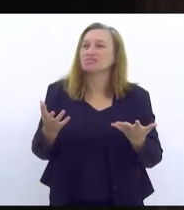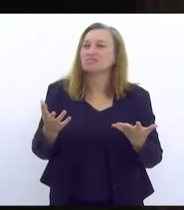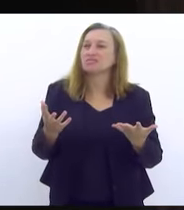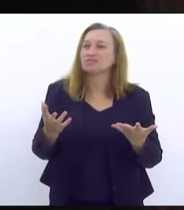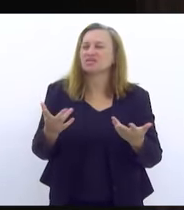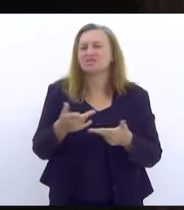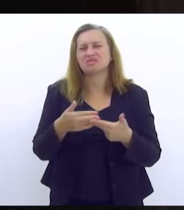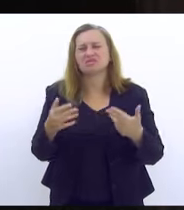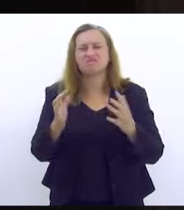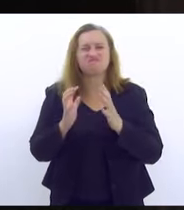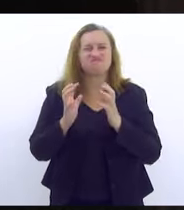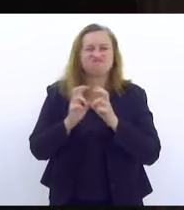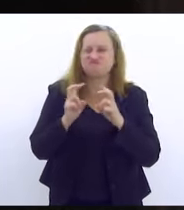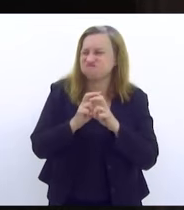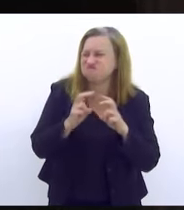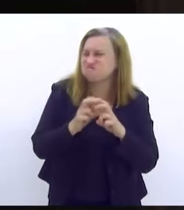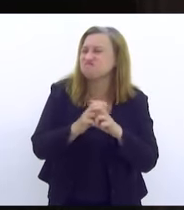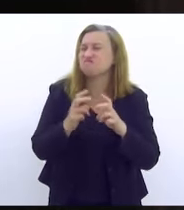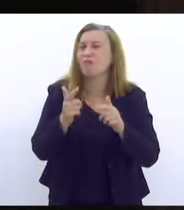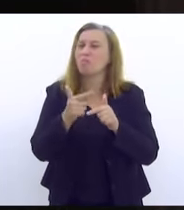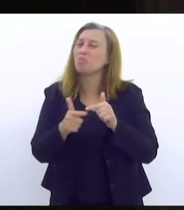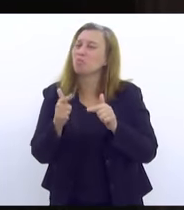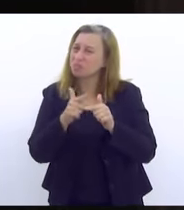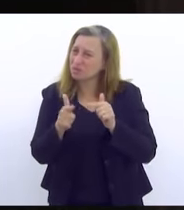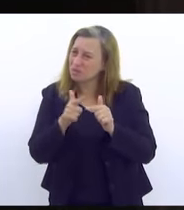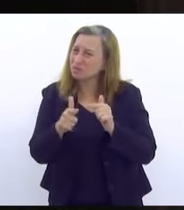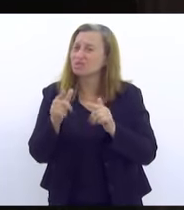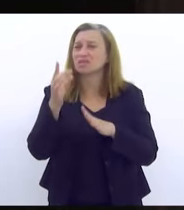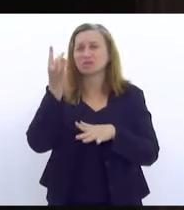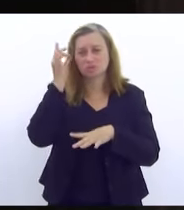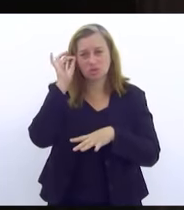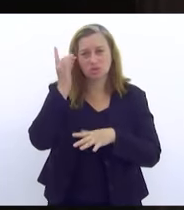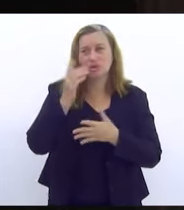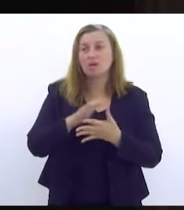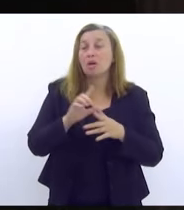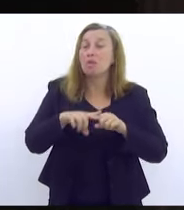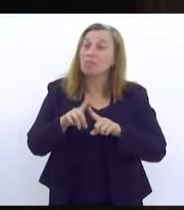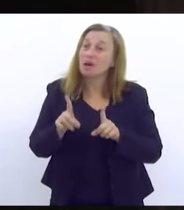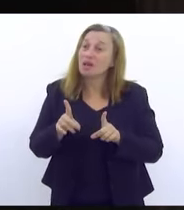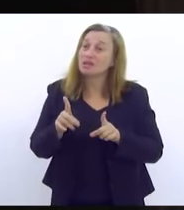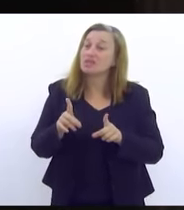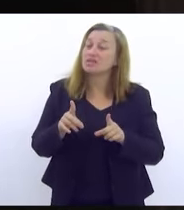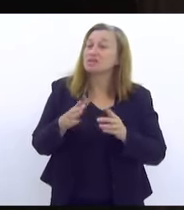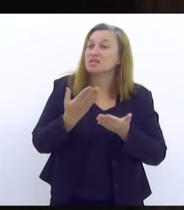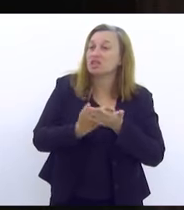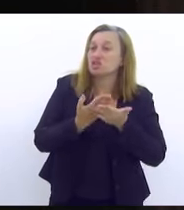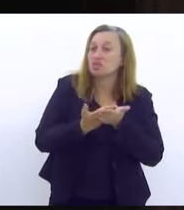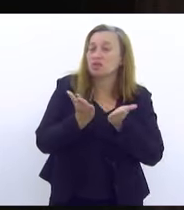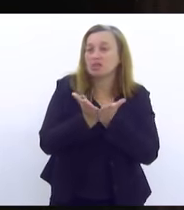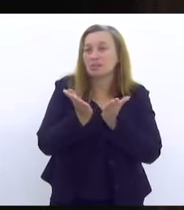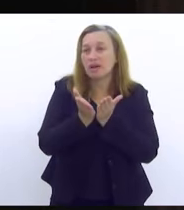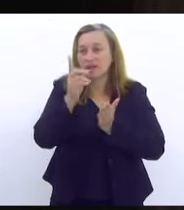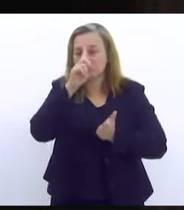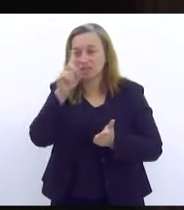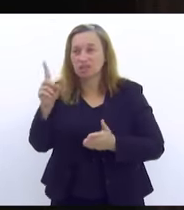muitas brigas, muitos problemas espirituais. Mas na EBI eu encontrei, né, chegando na